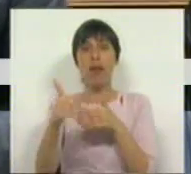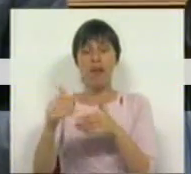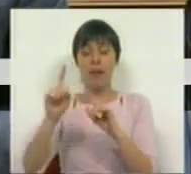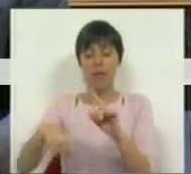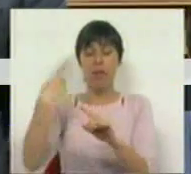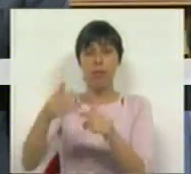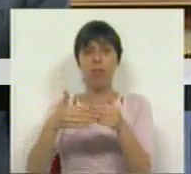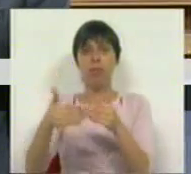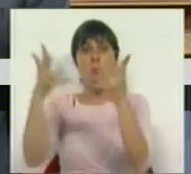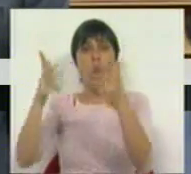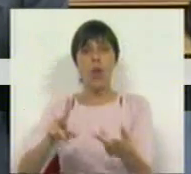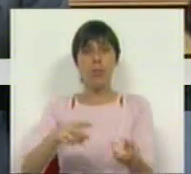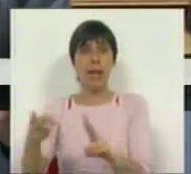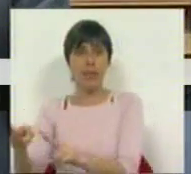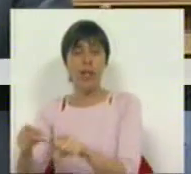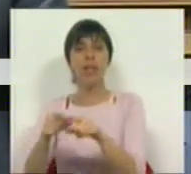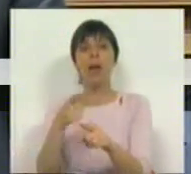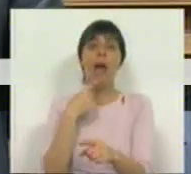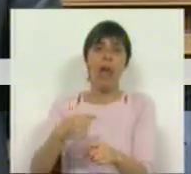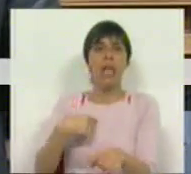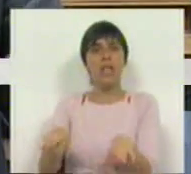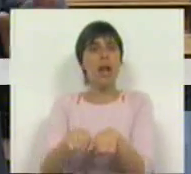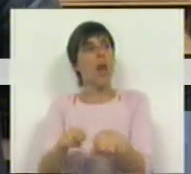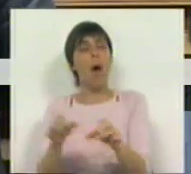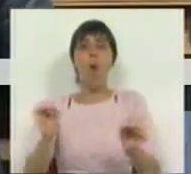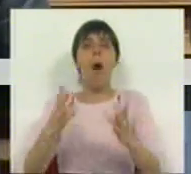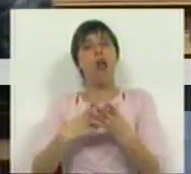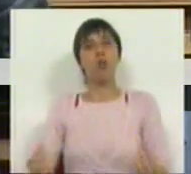ainda proximamente com o orçamento retificativo, é dizer-nos